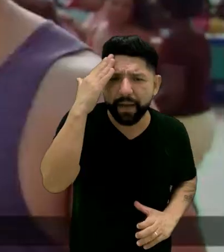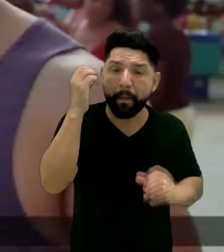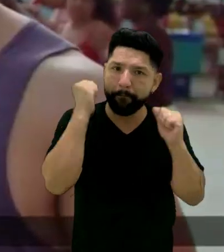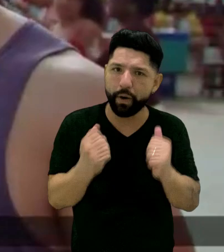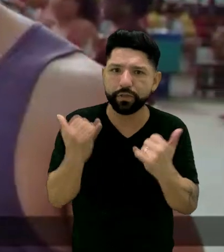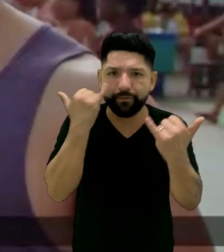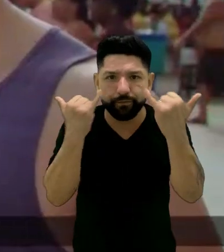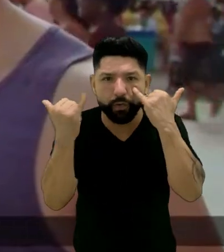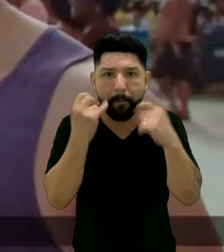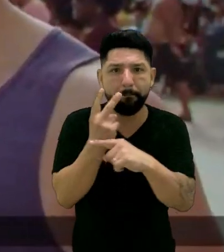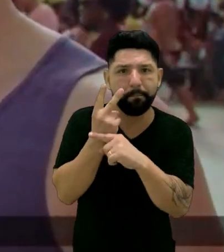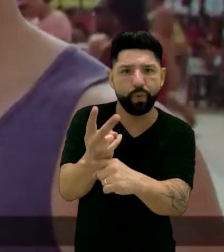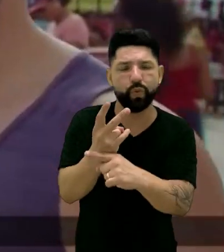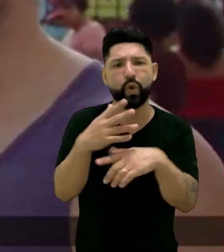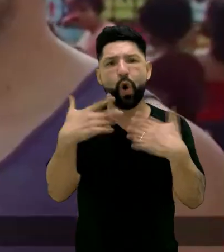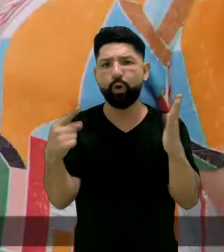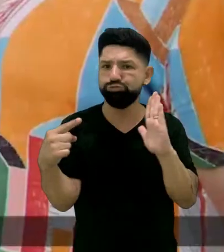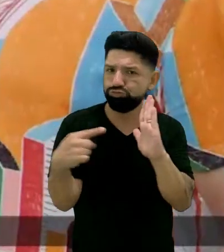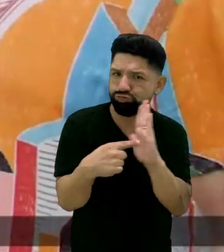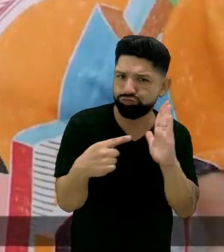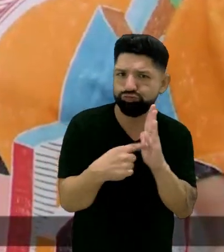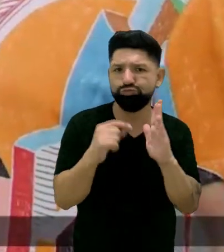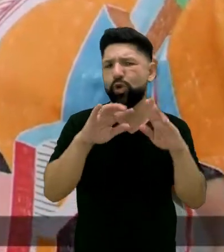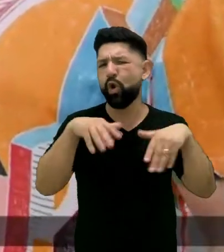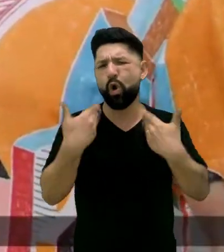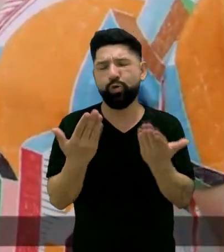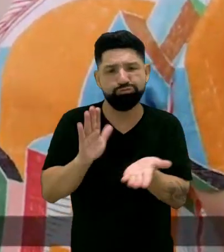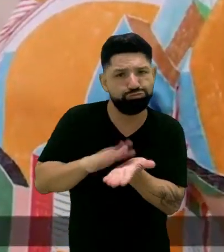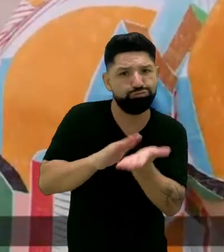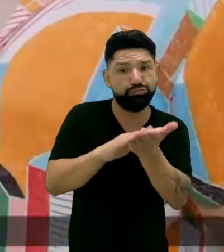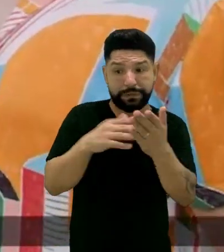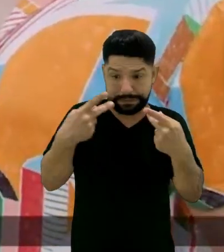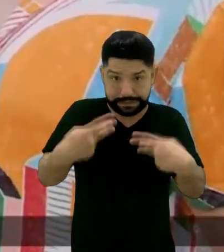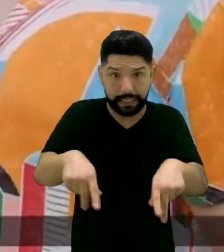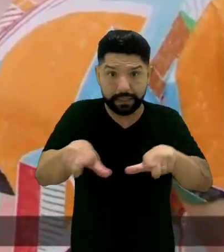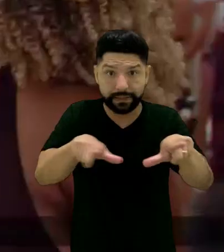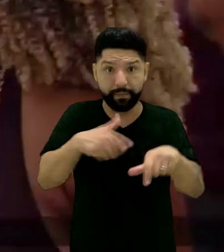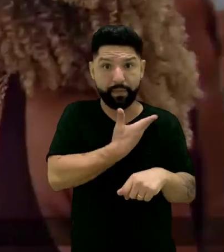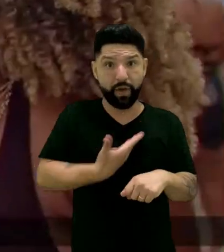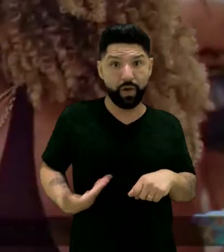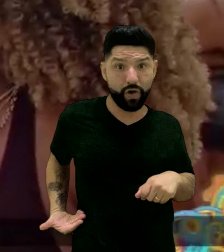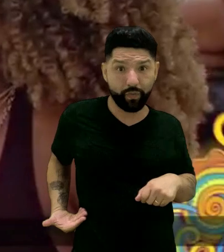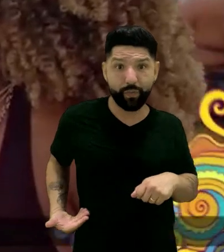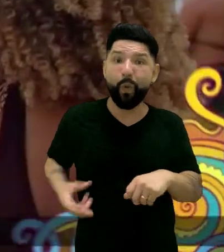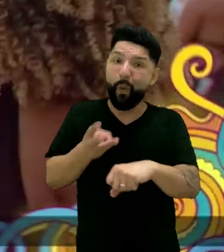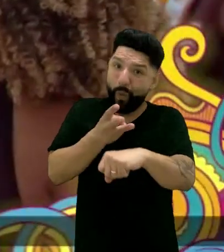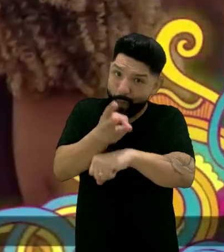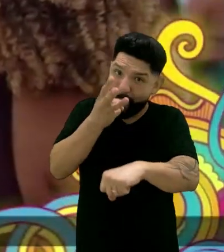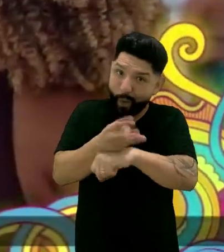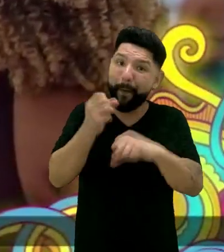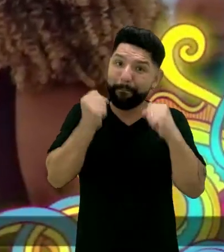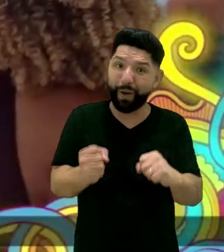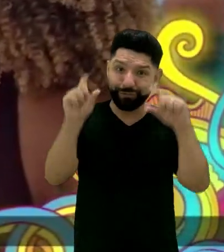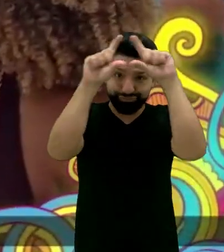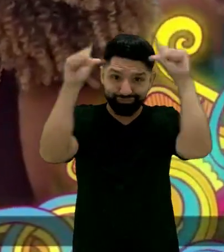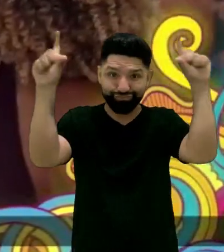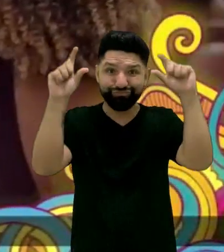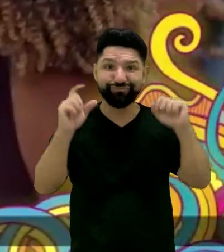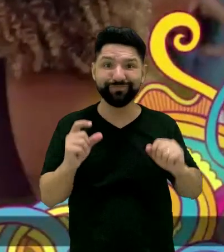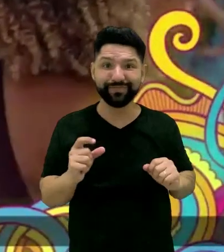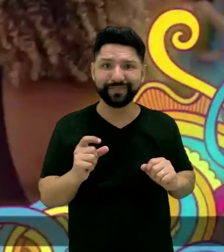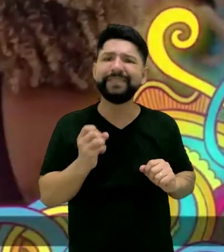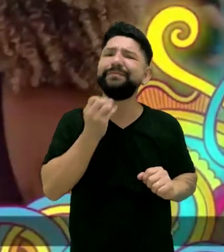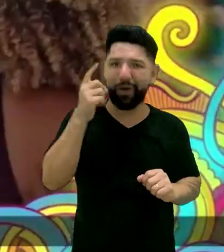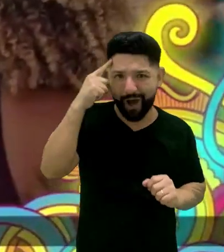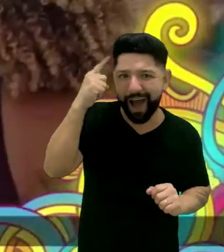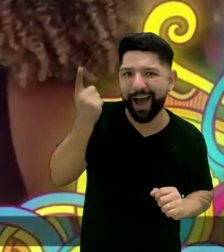informações, fazer denúncias ou reclamações e até elogios de qualquer serviço público através do WhatsApp da Ouvidoria Geral do Estado?